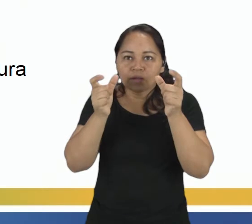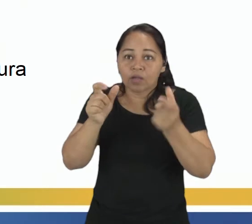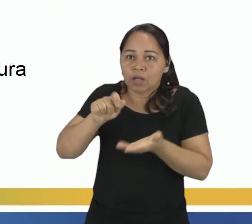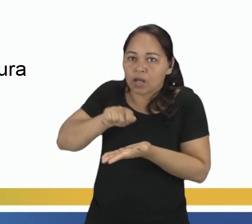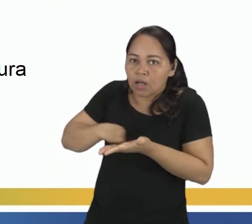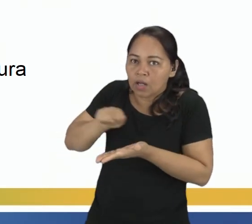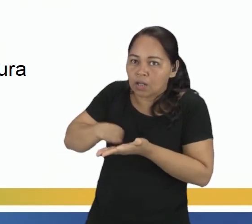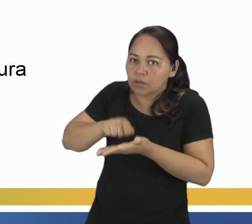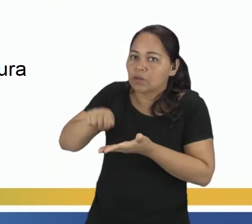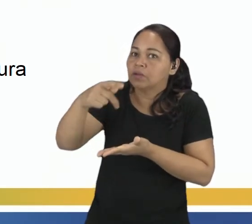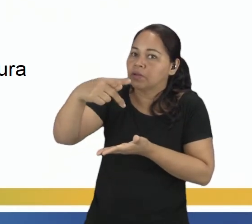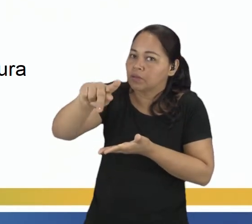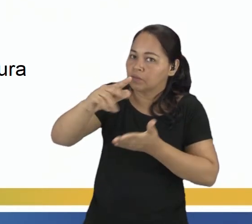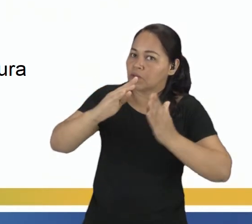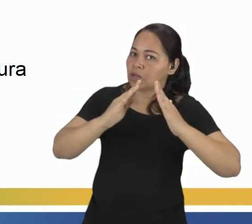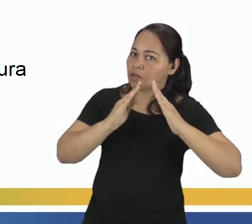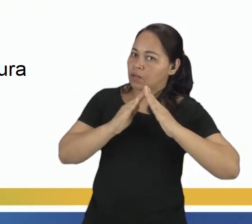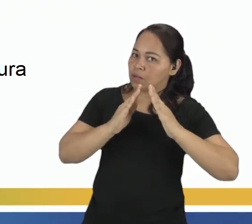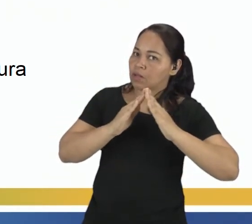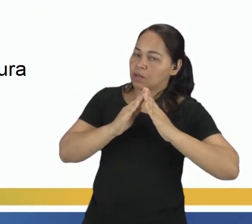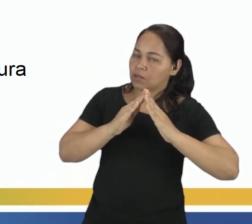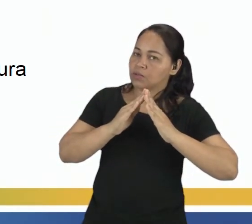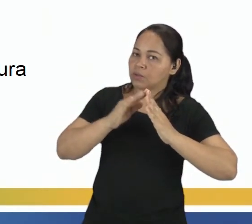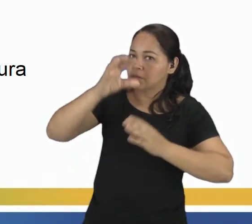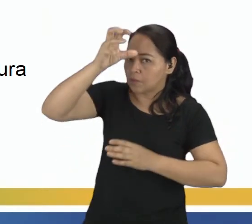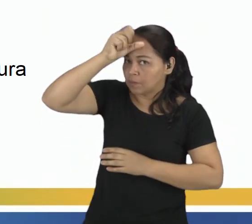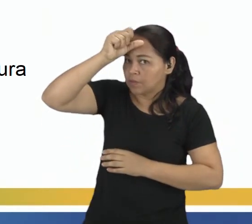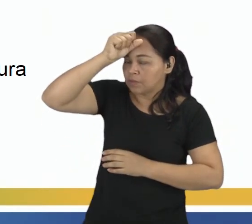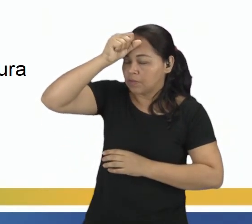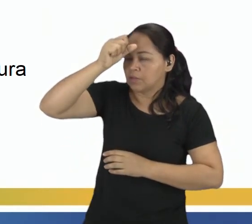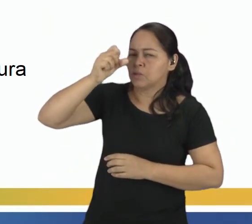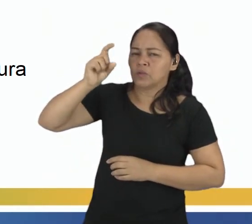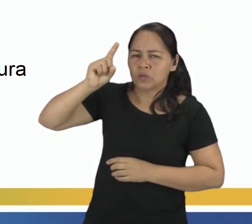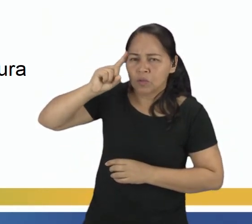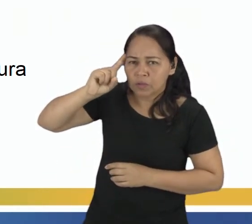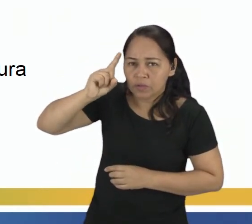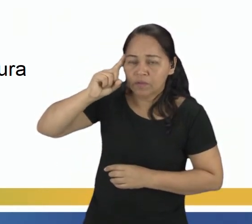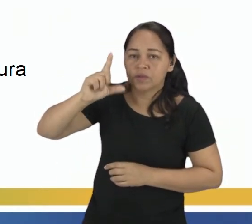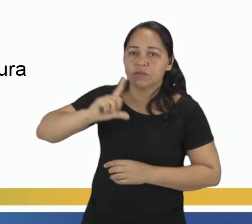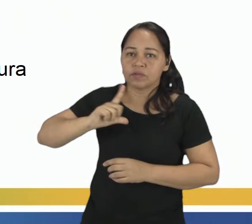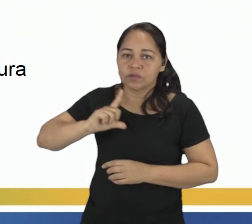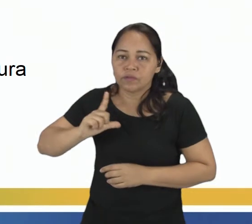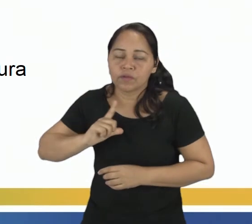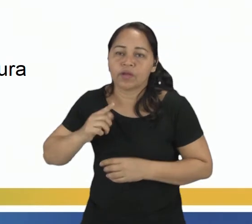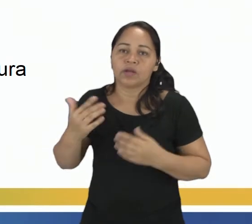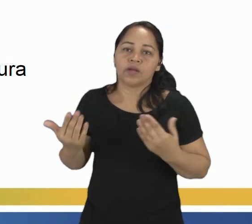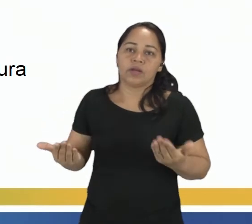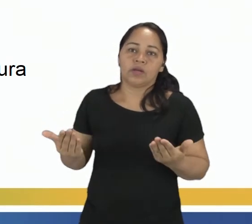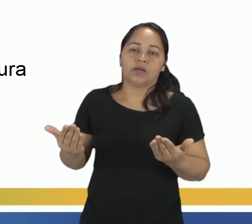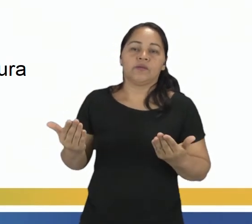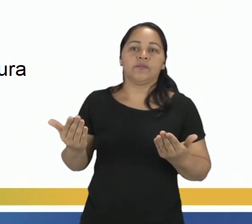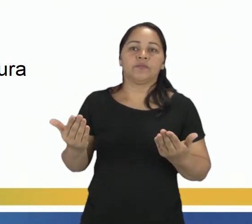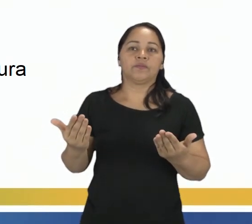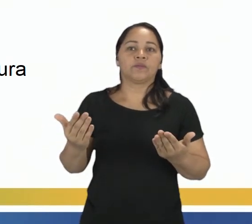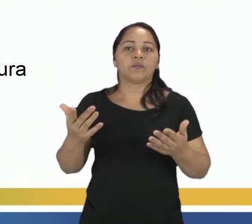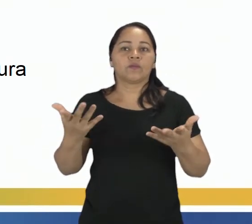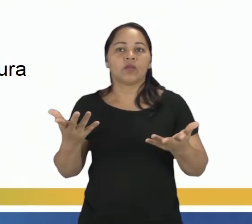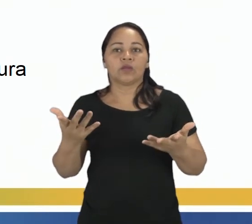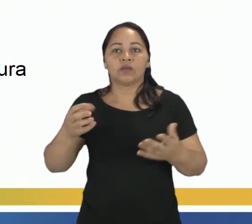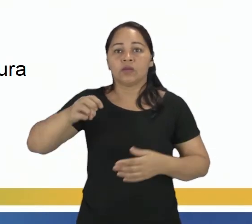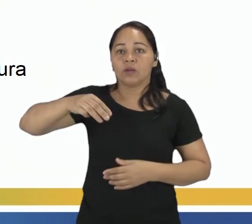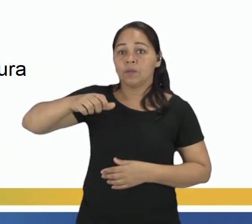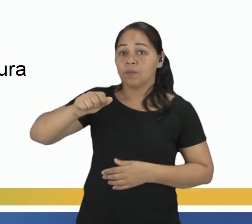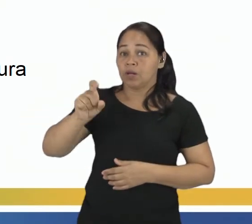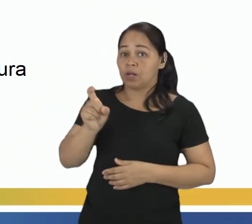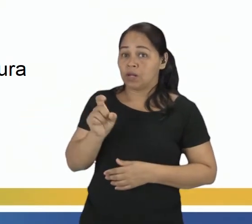anote isso agora para que você não esqueça, tome nota disso. Toda vez que eu tiver uma situação aí aplicado a ideia de máximo